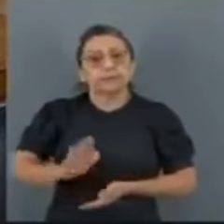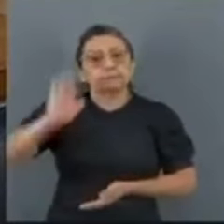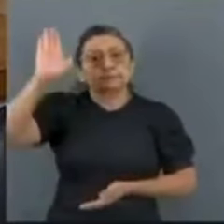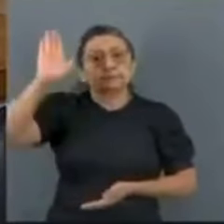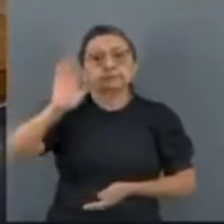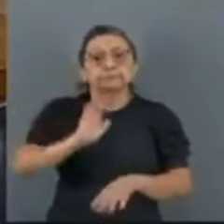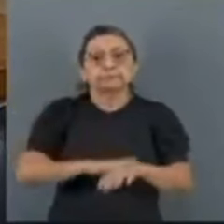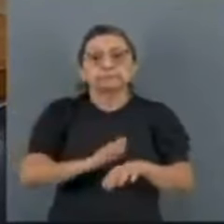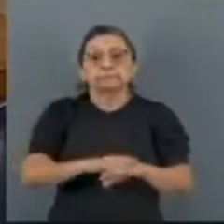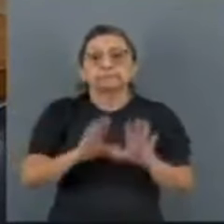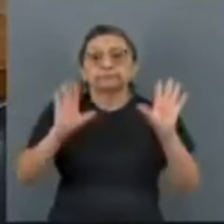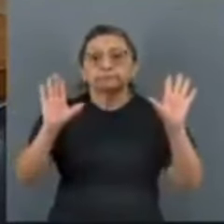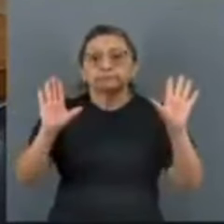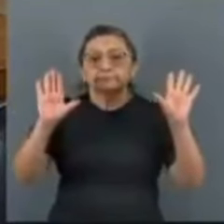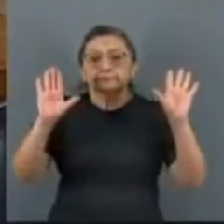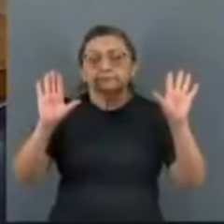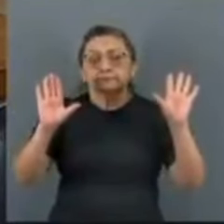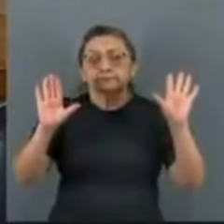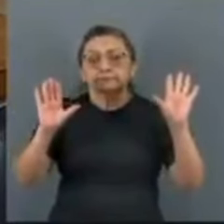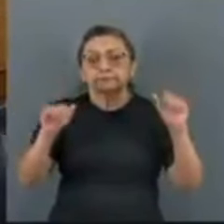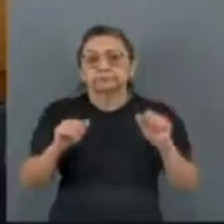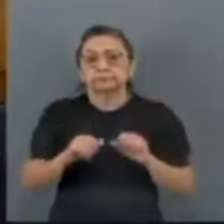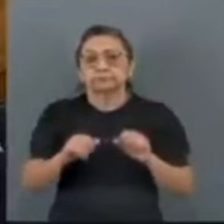uma pereque onde erram